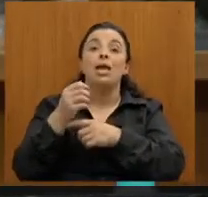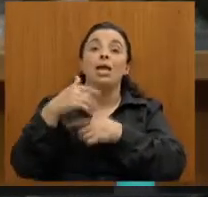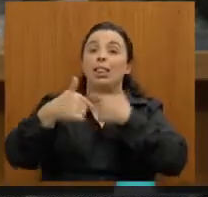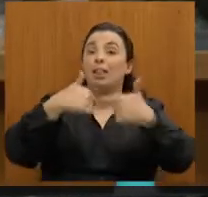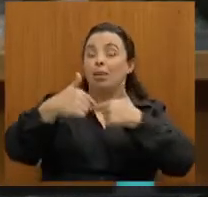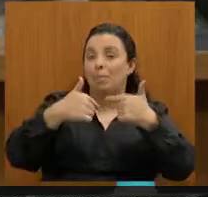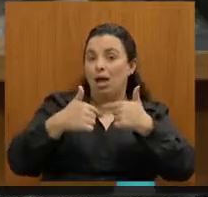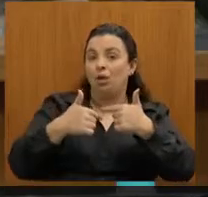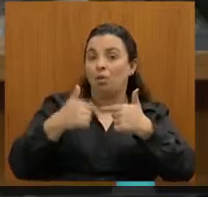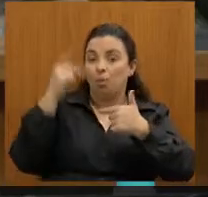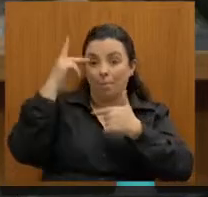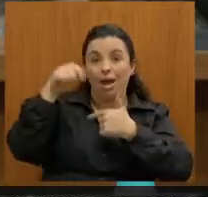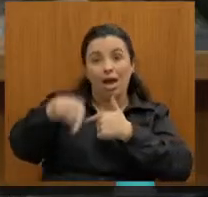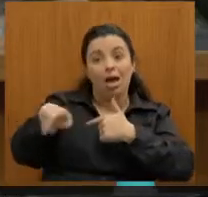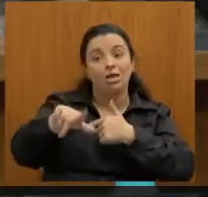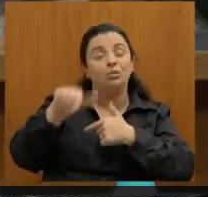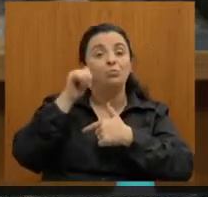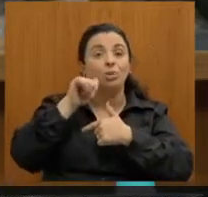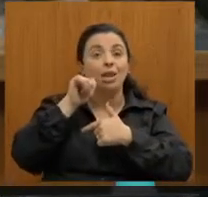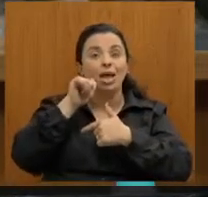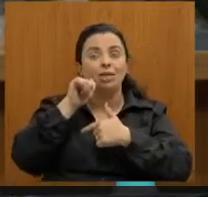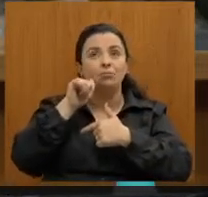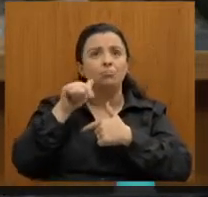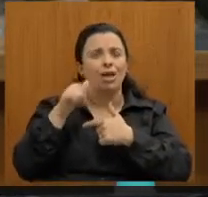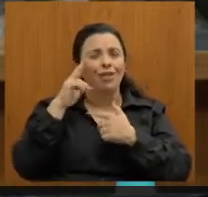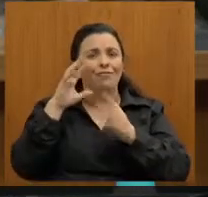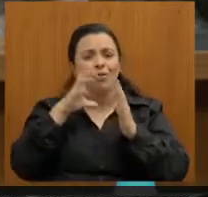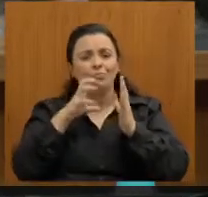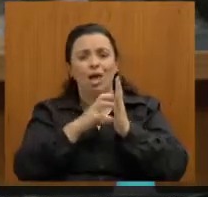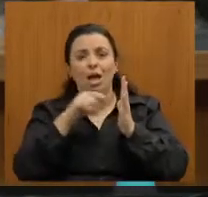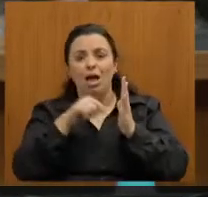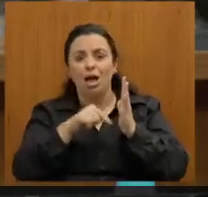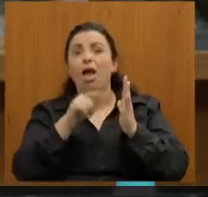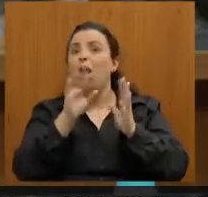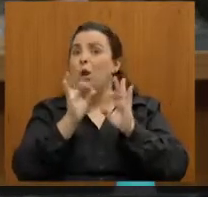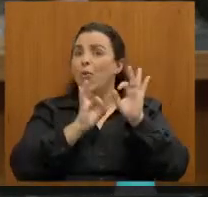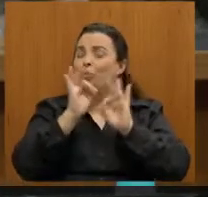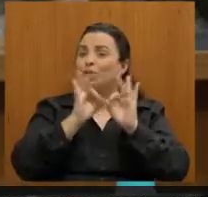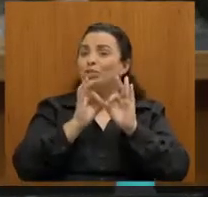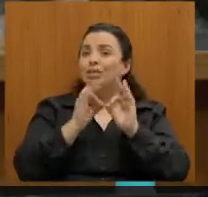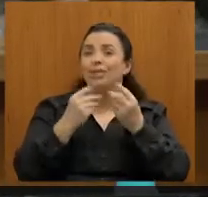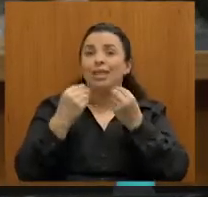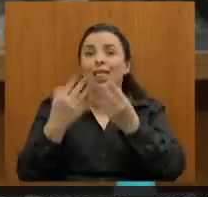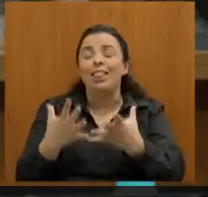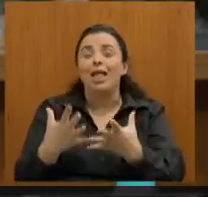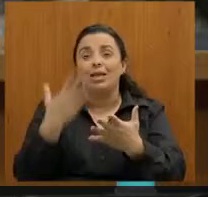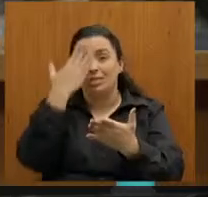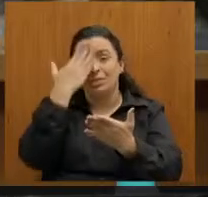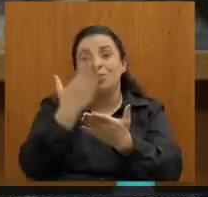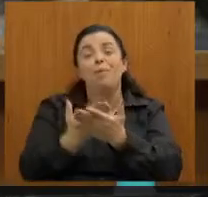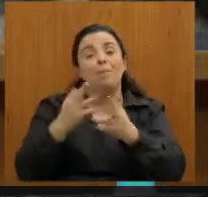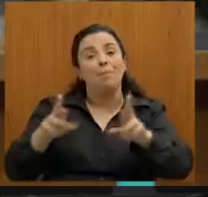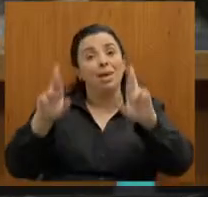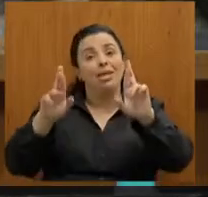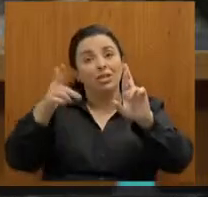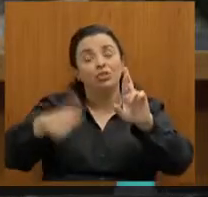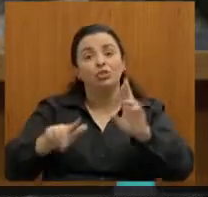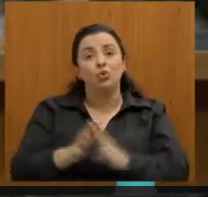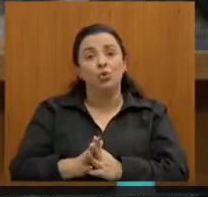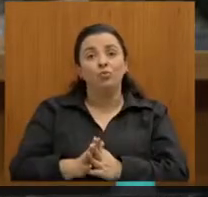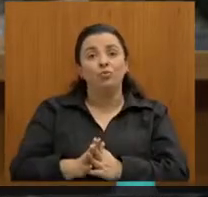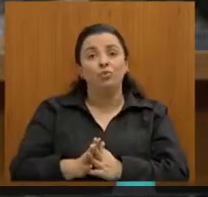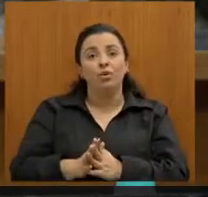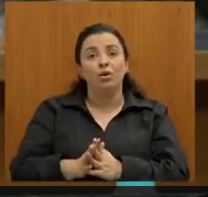esperança o denuncie busque ajuda a esperança você vai conseguir dar a volta por